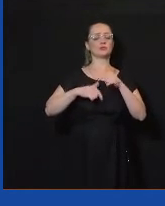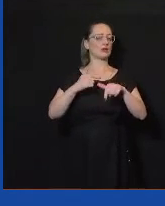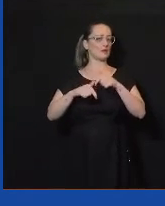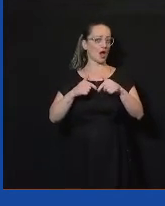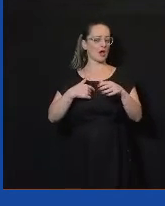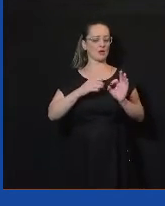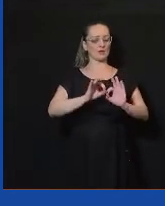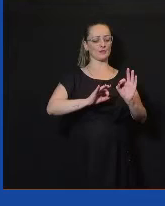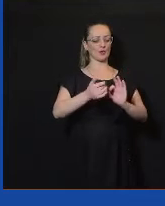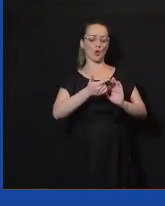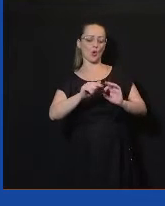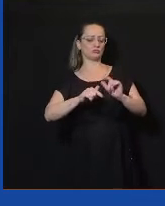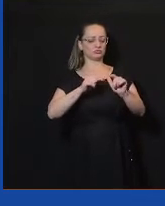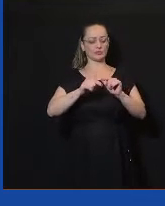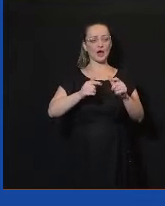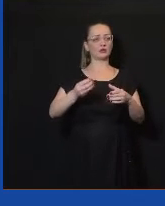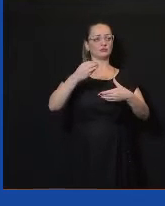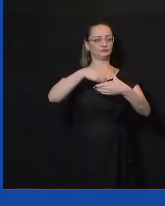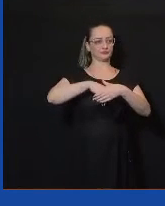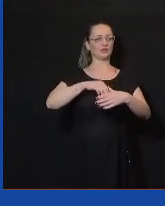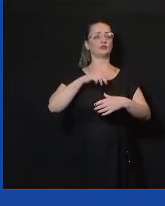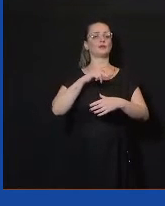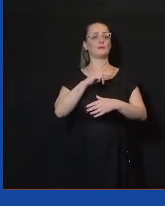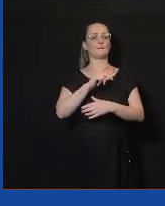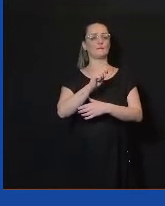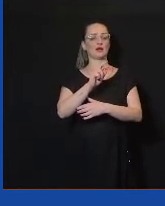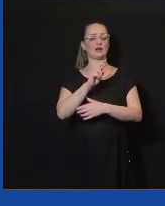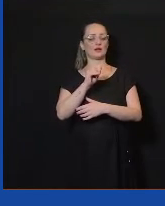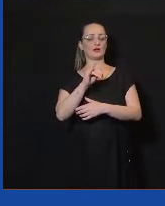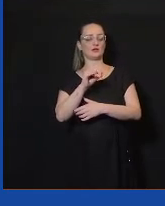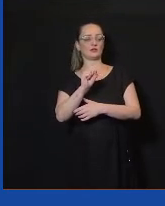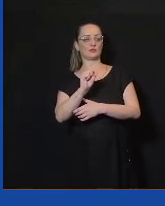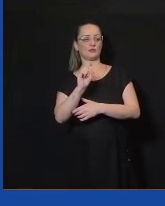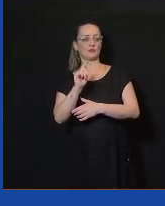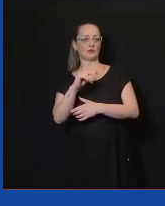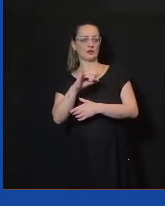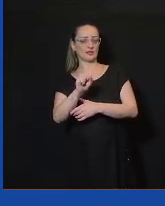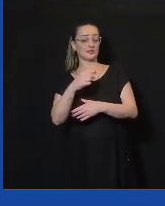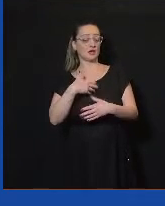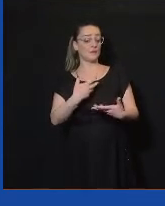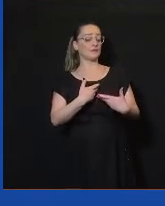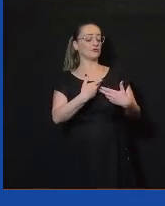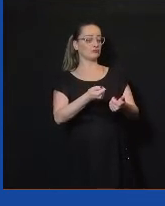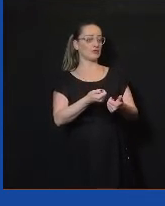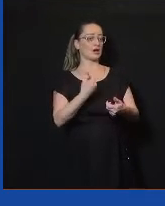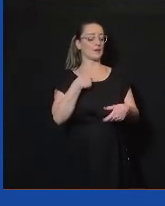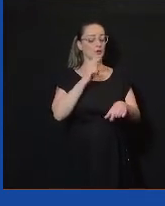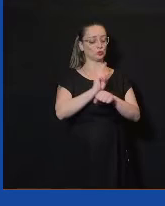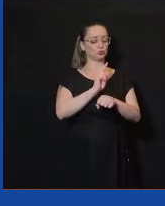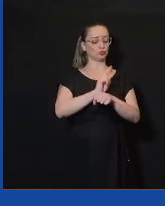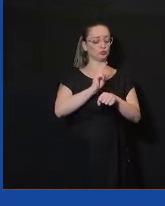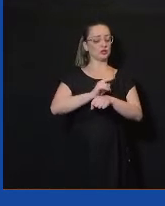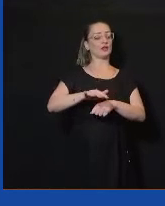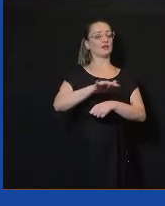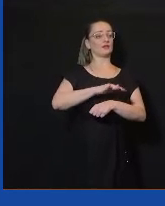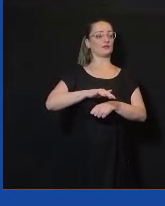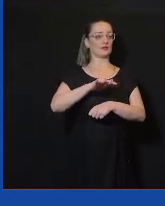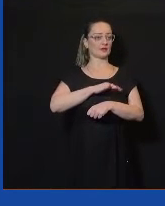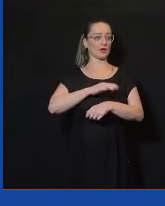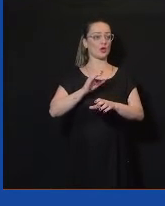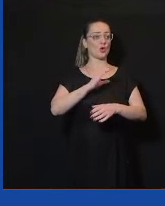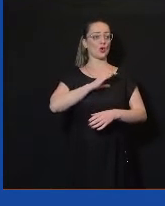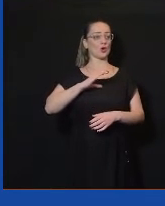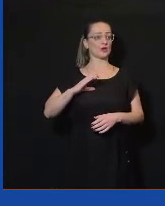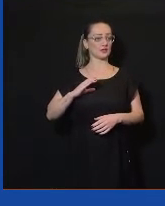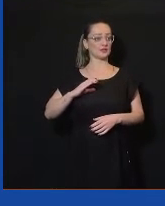para outros aqui dentro de Paraisópolis, e quando eu fui chamada para cuidar especificamente da coordenação